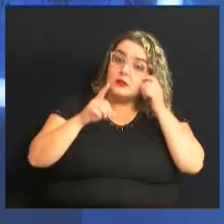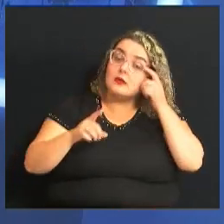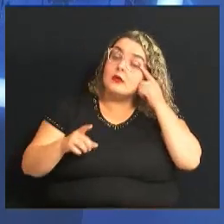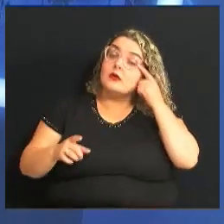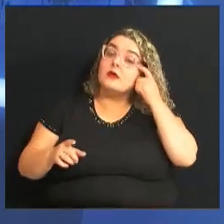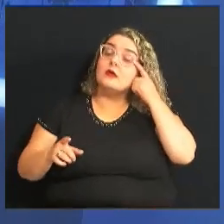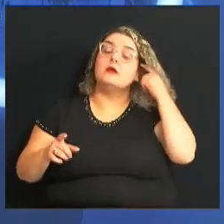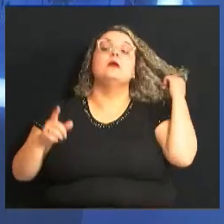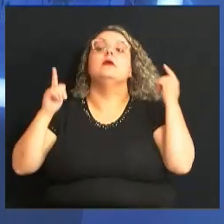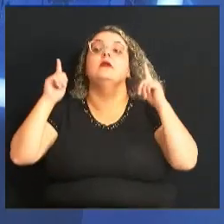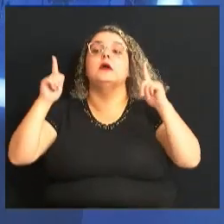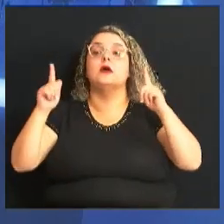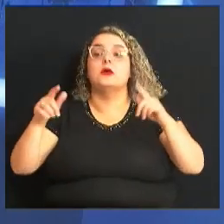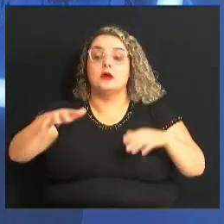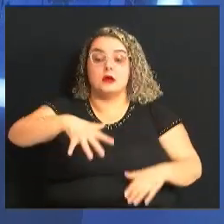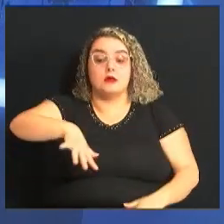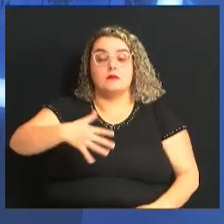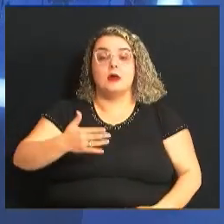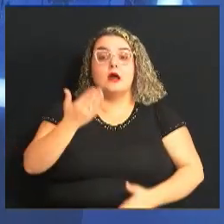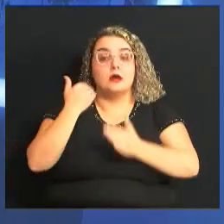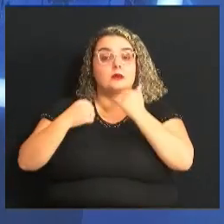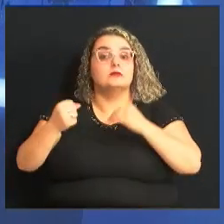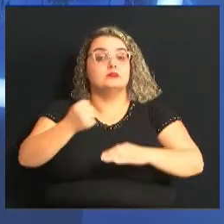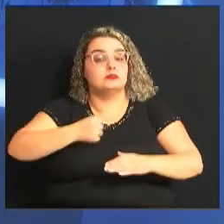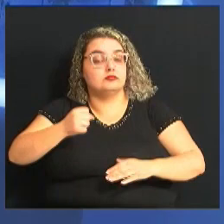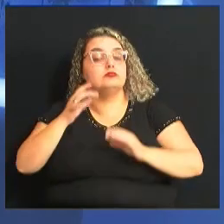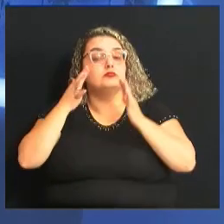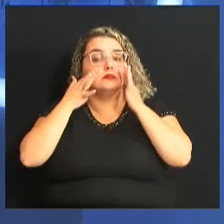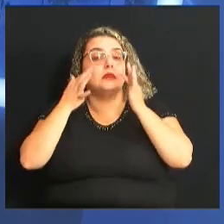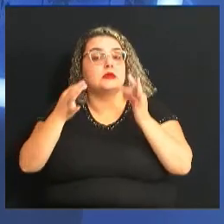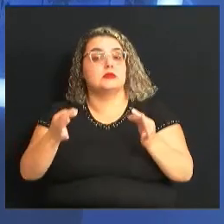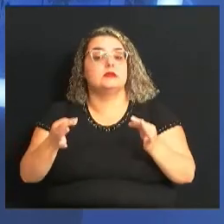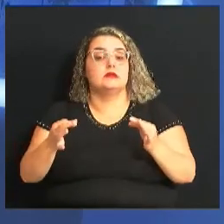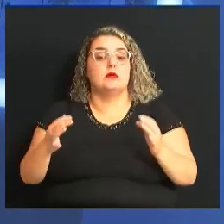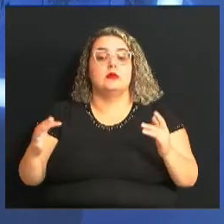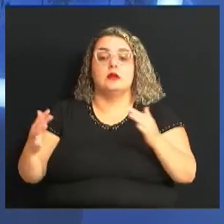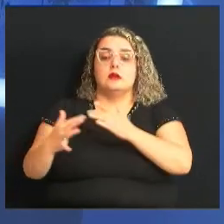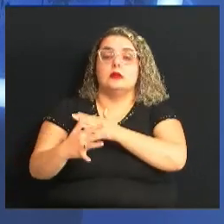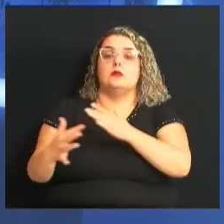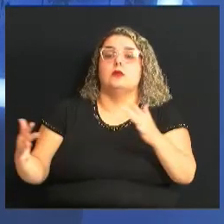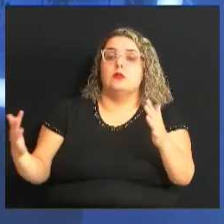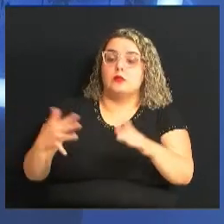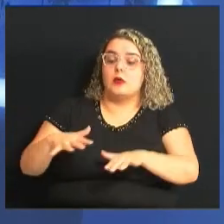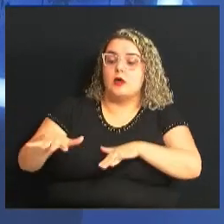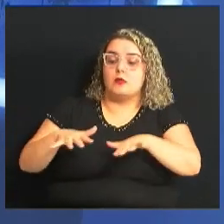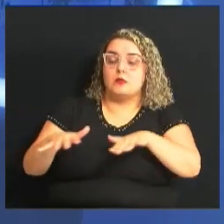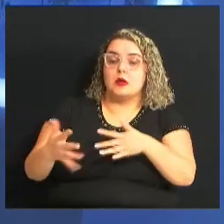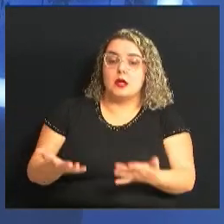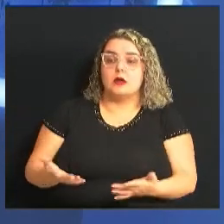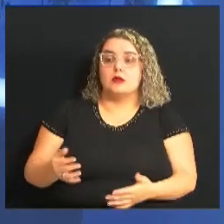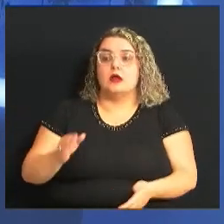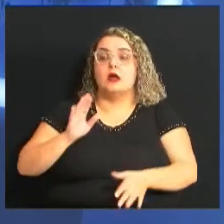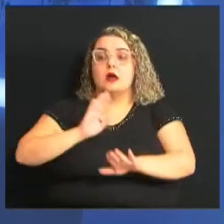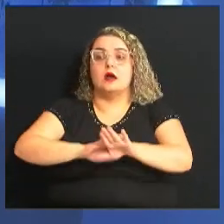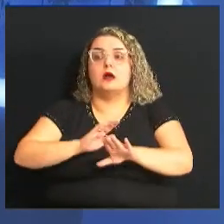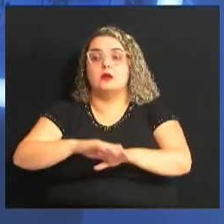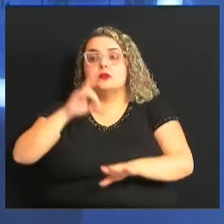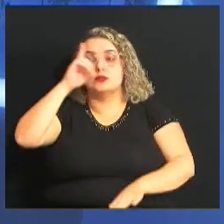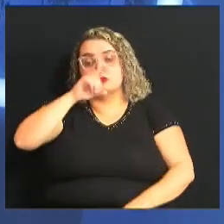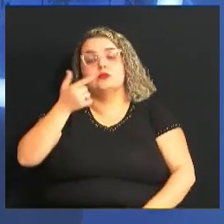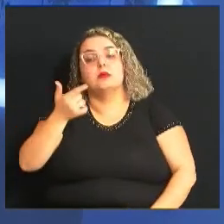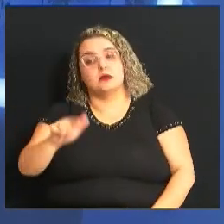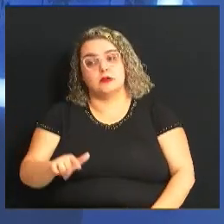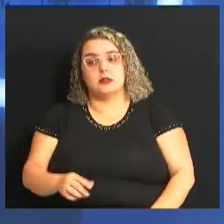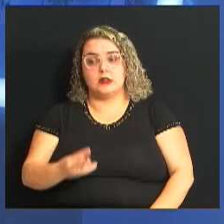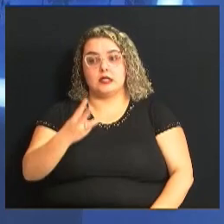circuito gastronômico, atenção para esse fluxo. Olha, a ação aconteceu no último domingo e agora vai repetir. 3